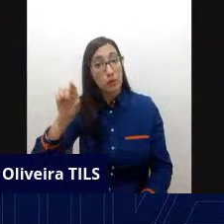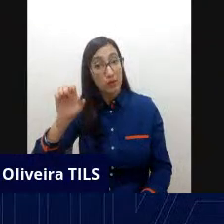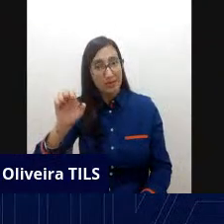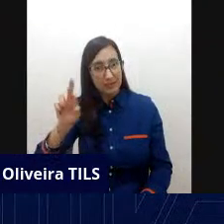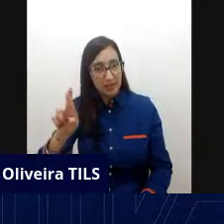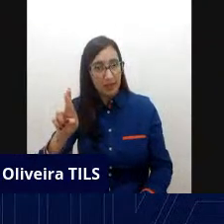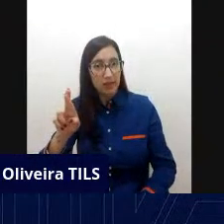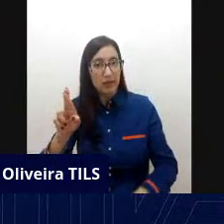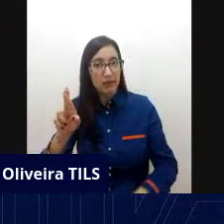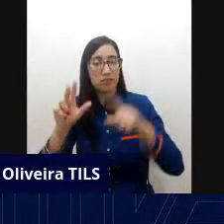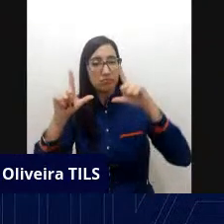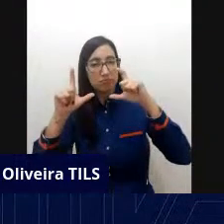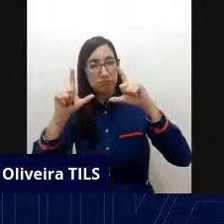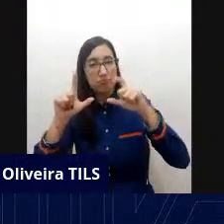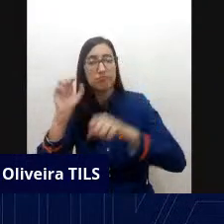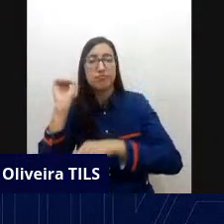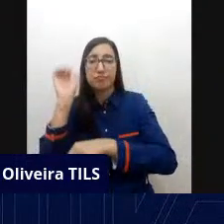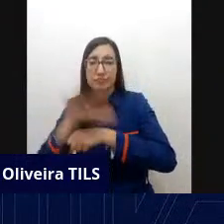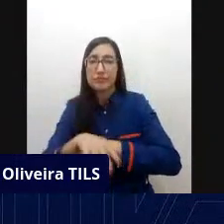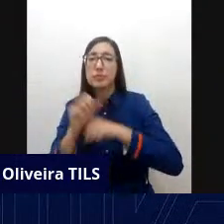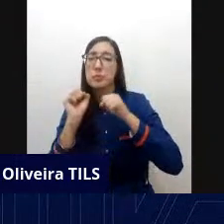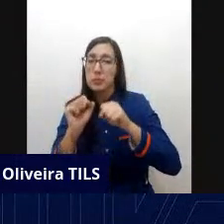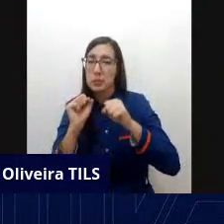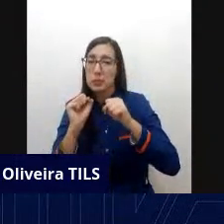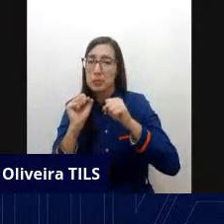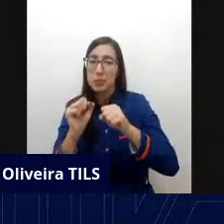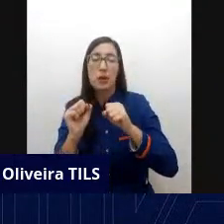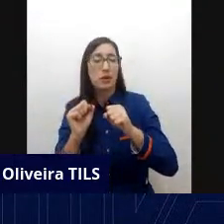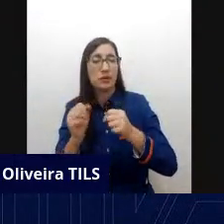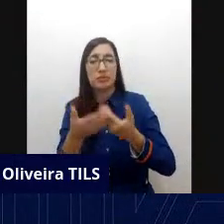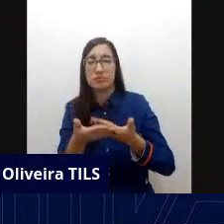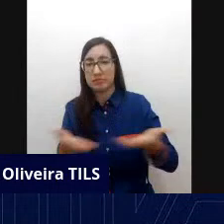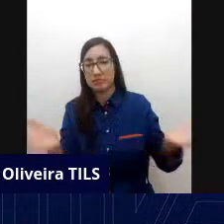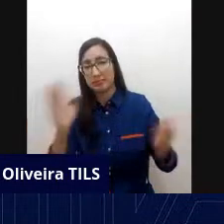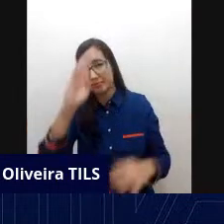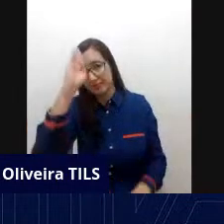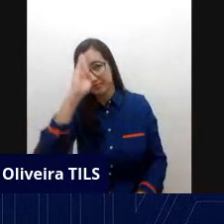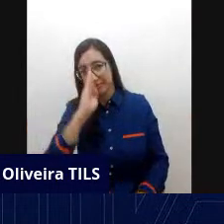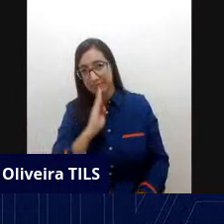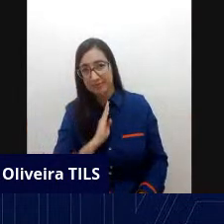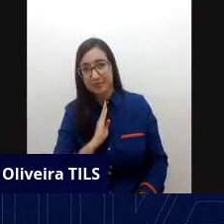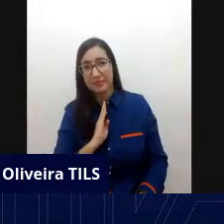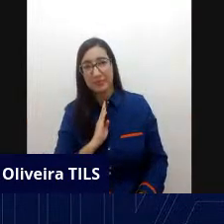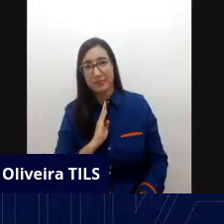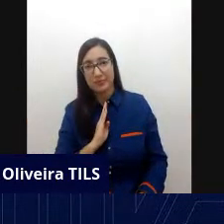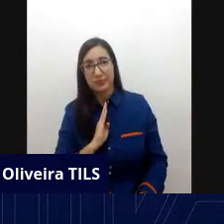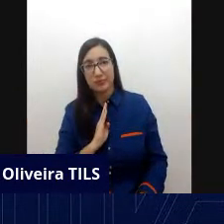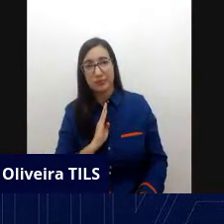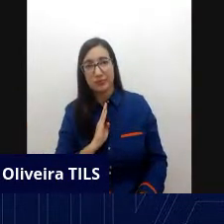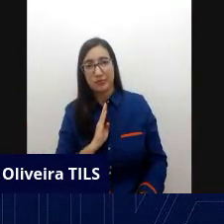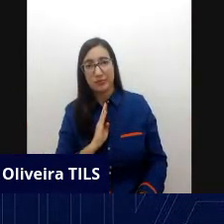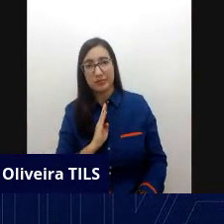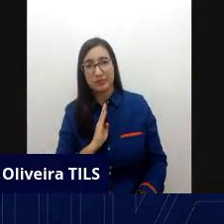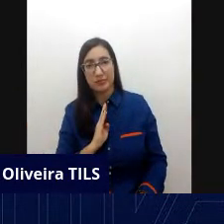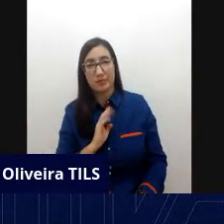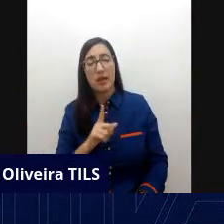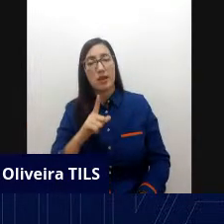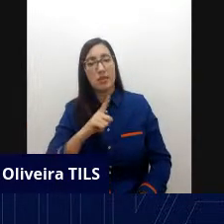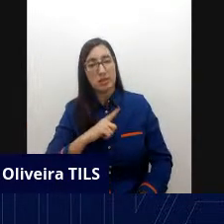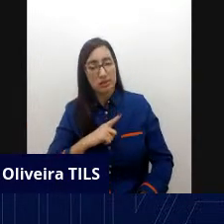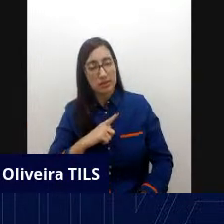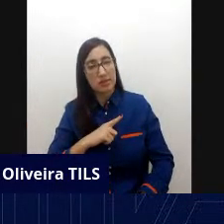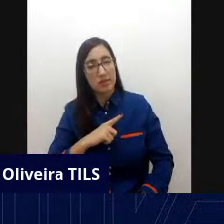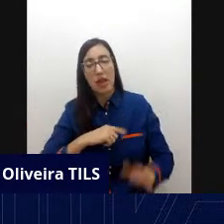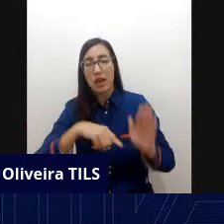uma cesta, mas ela também recebe um folder explicativo. O folder traz diversas questões aí, que é bem